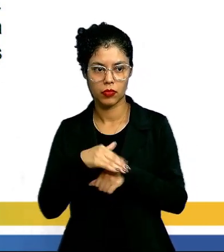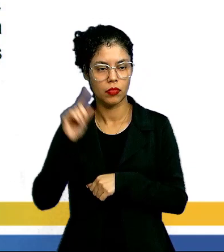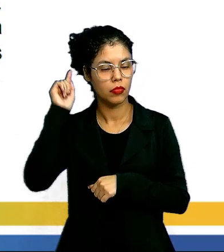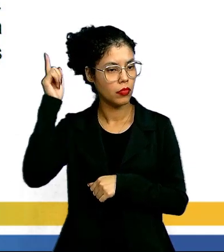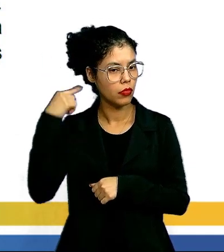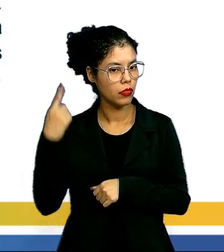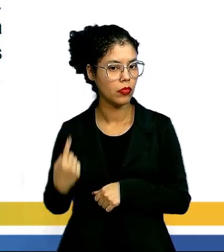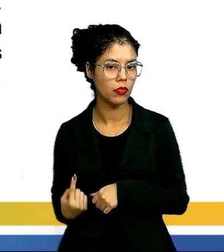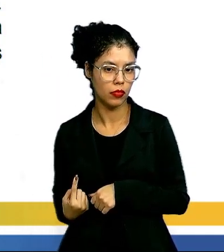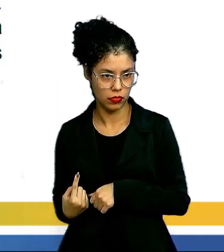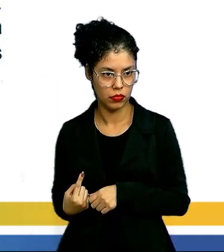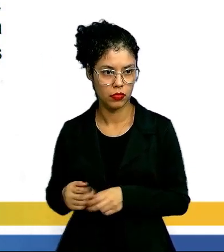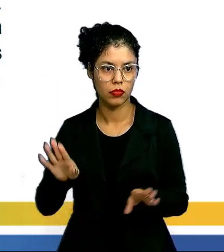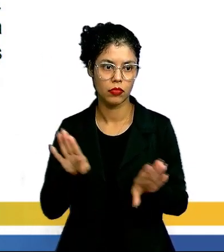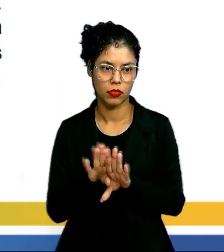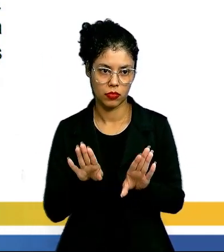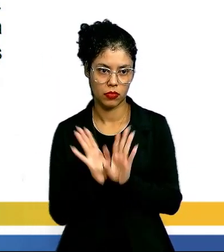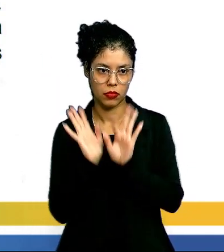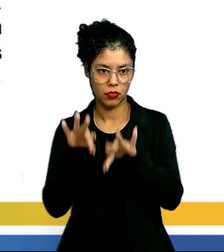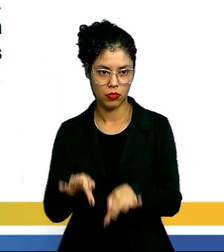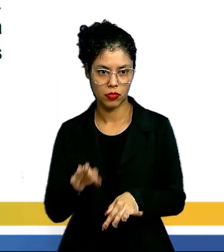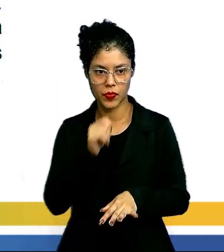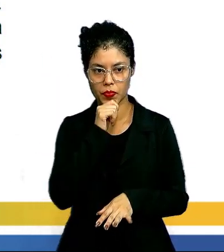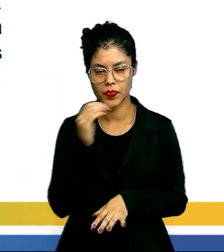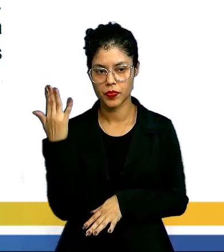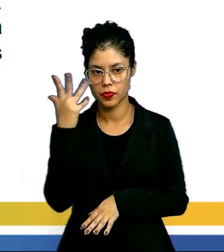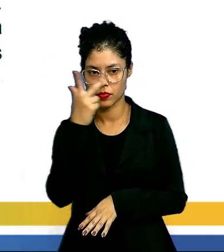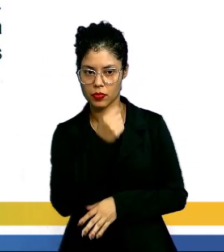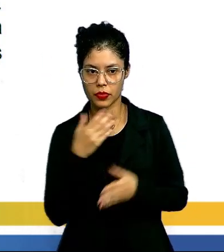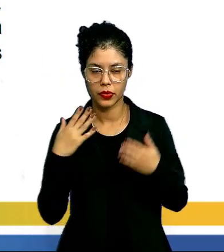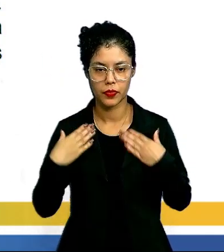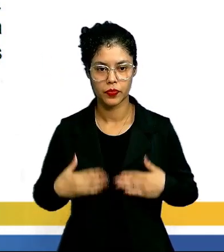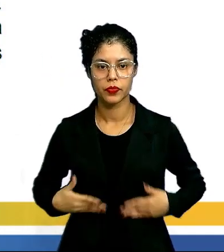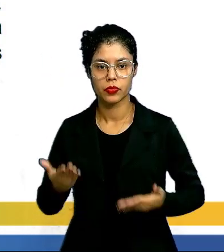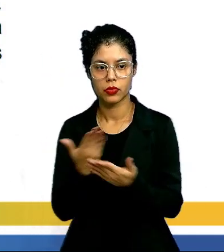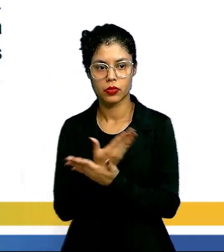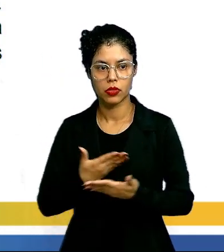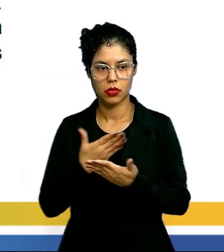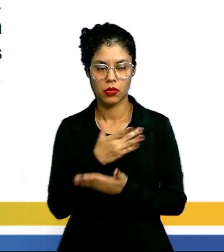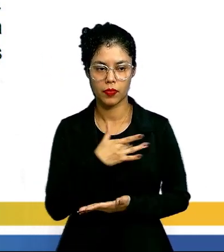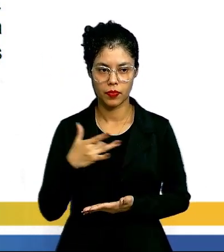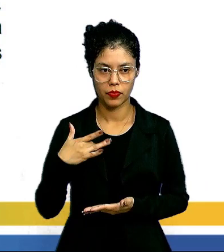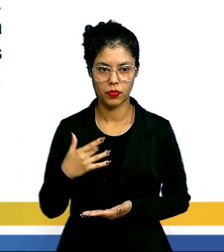os cabelos, com fins de embelezamento do corpo e